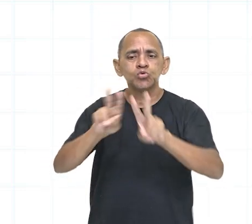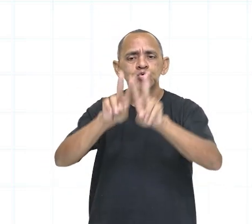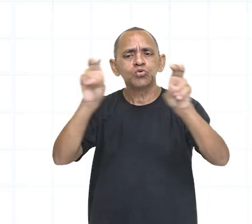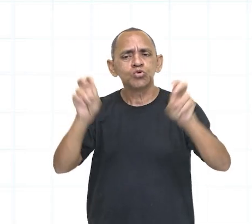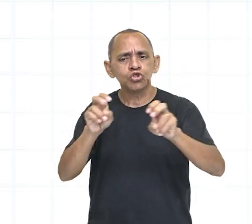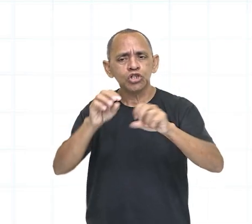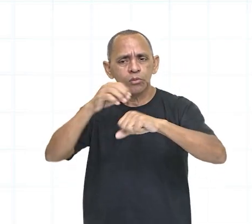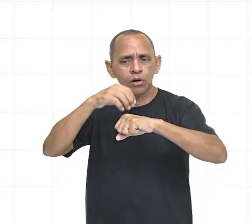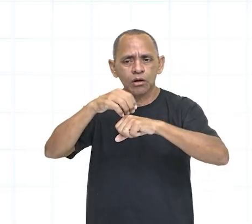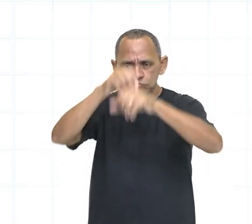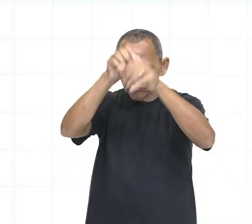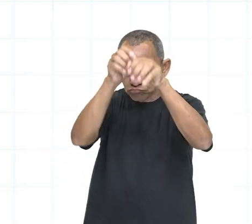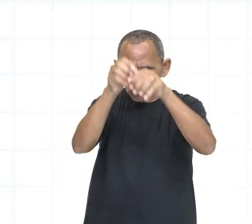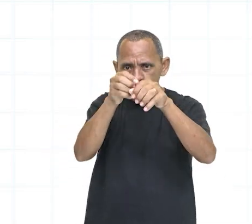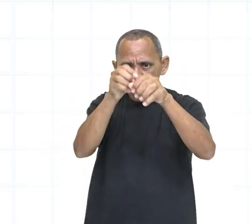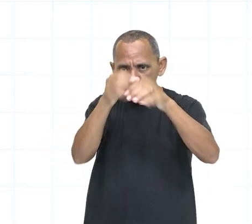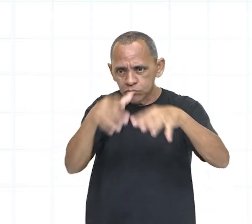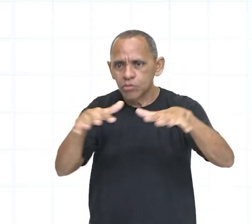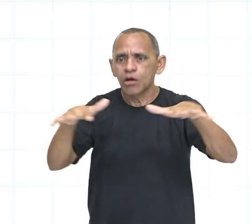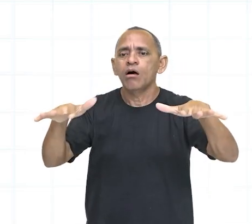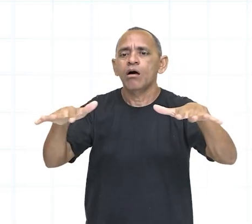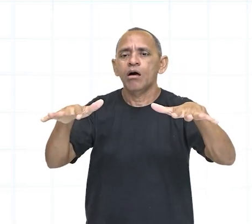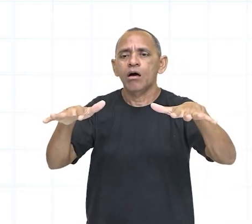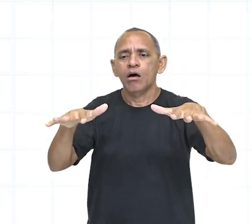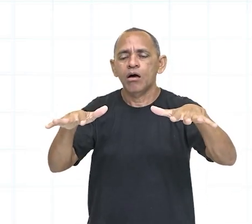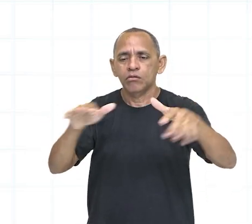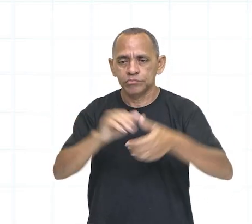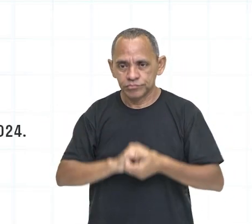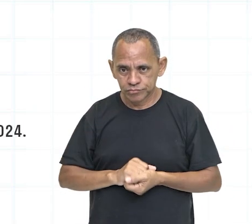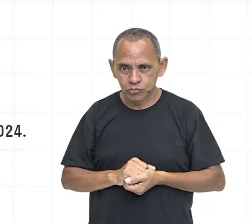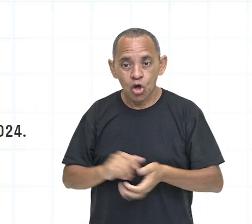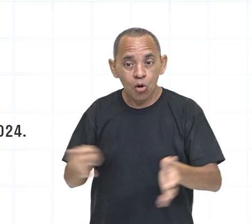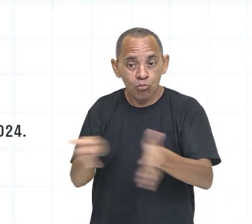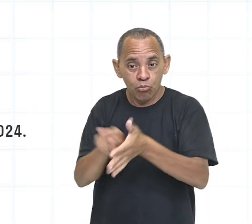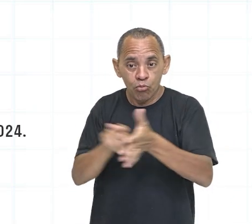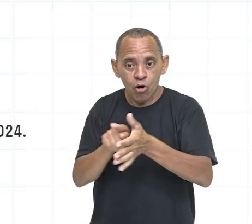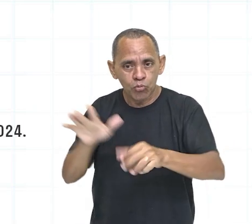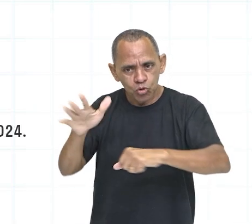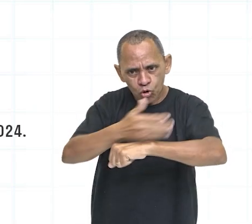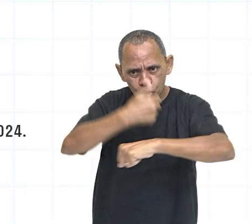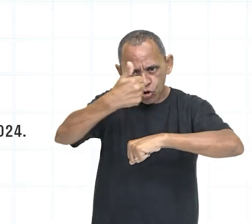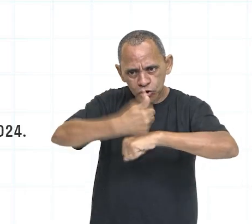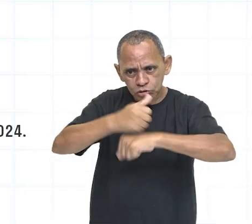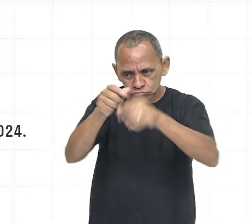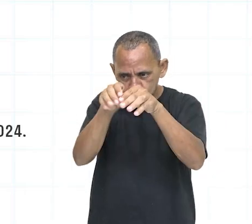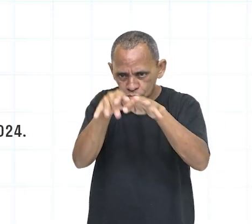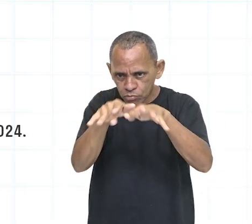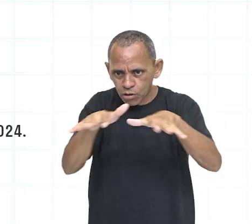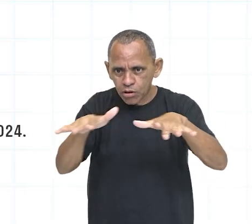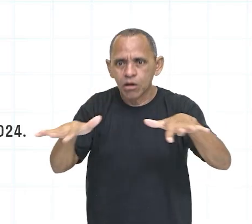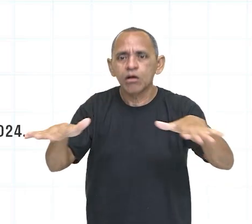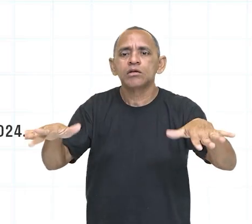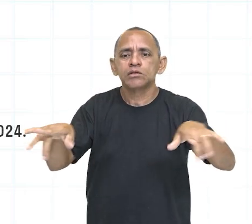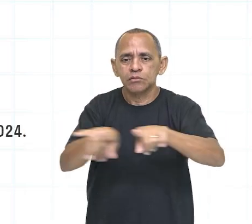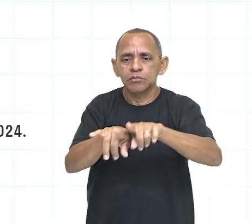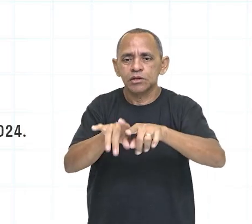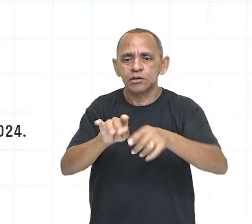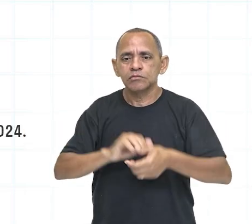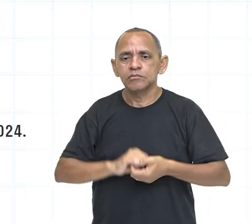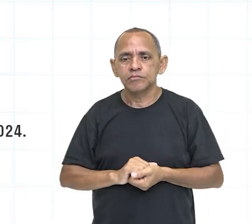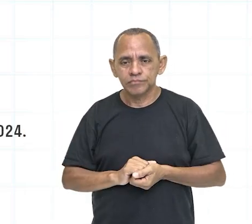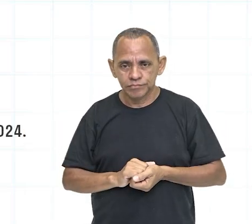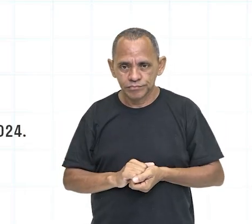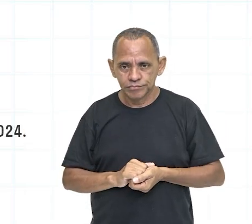do colonialismo. Então você tem as opções aí, vamos dar uma olhada junto comigo, que a gente pode tirar, já eliminar algumas coisas,